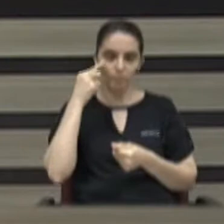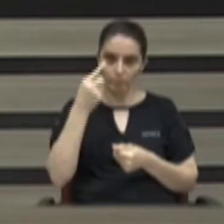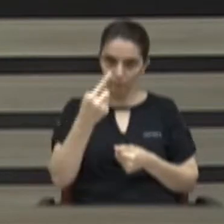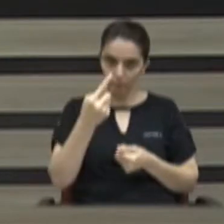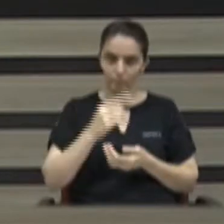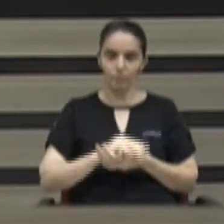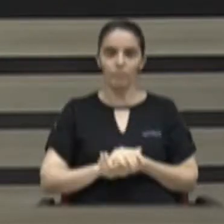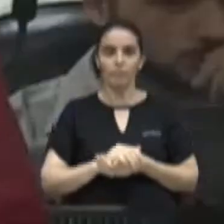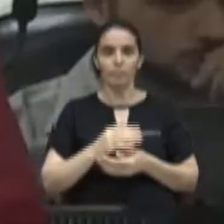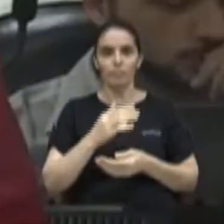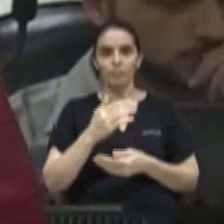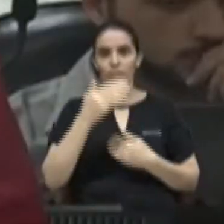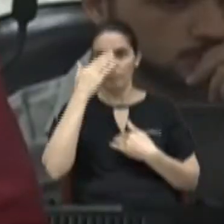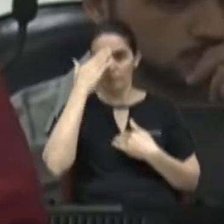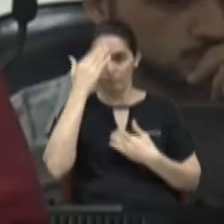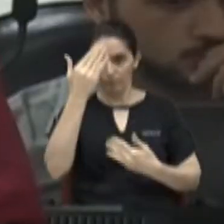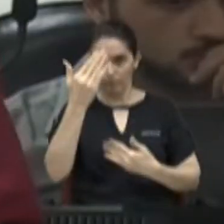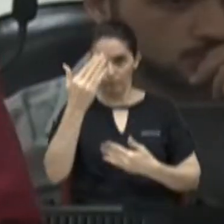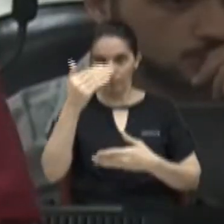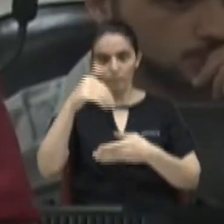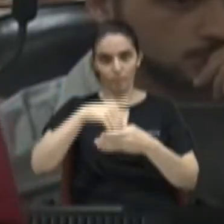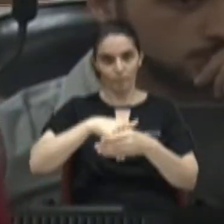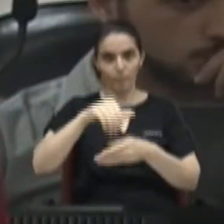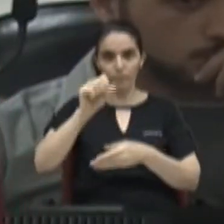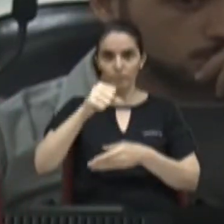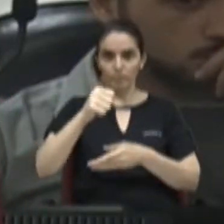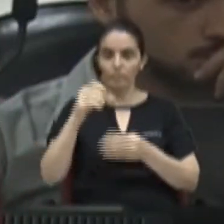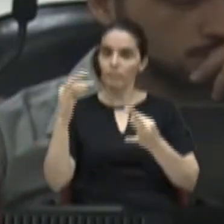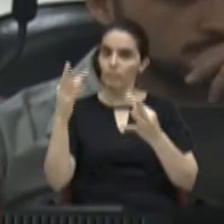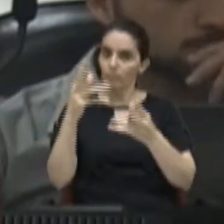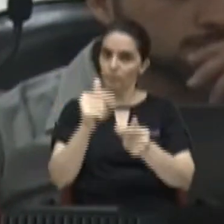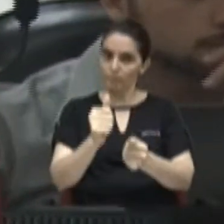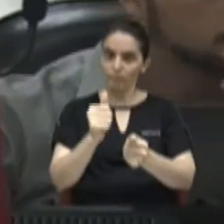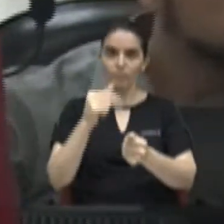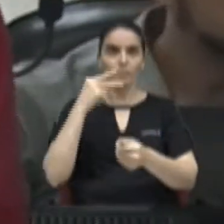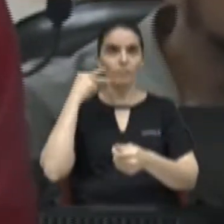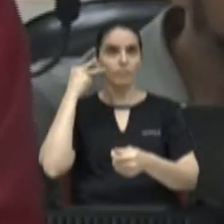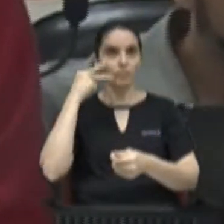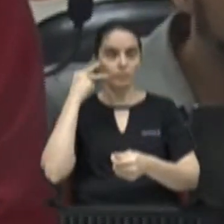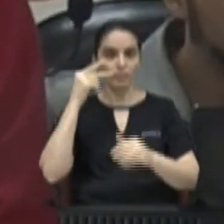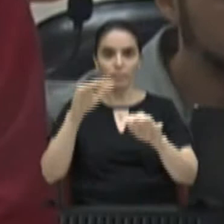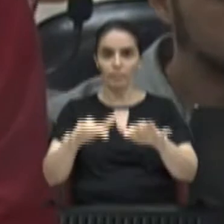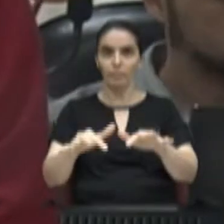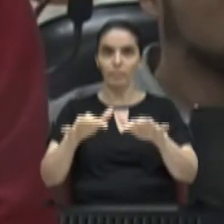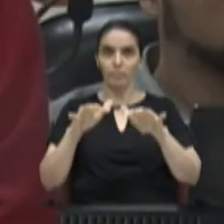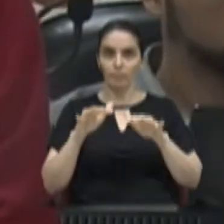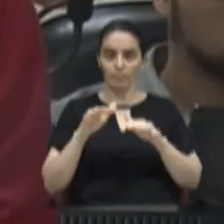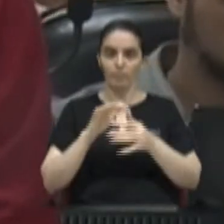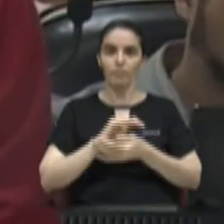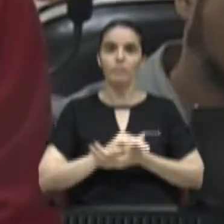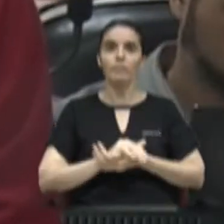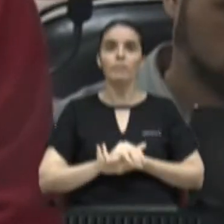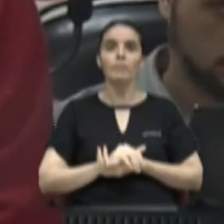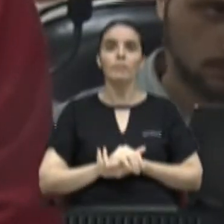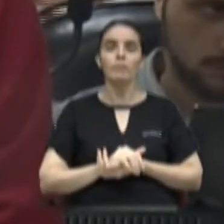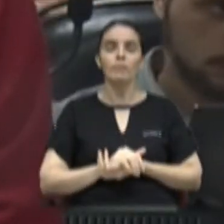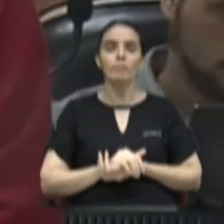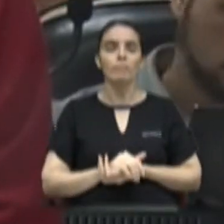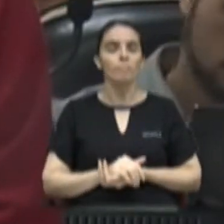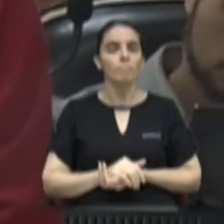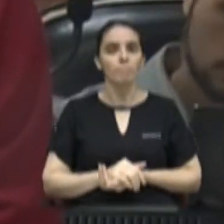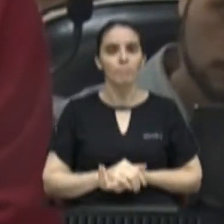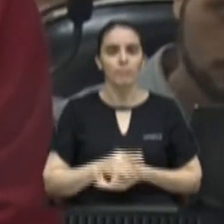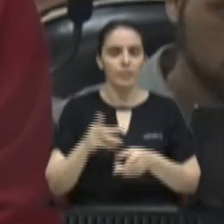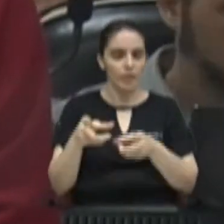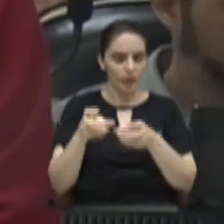agradecer aqui de coração o voto favorável de todos os vereadores da casa, que tiveram um olhar especial